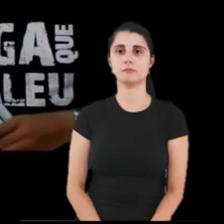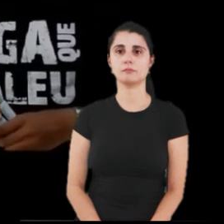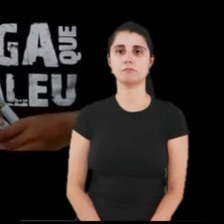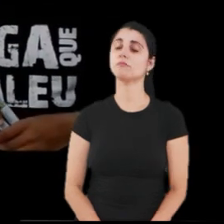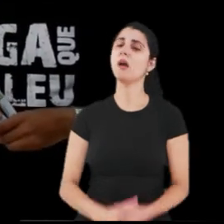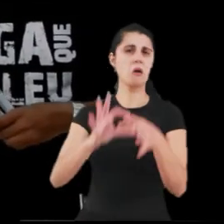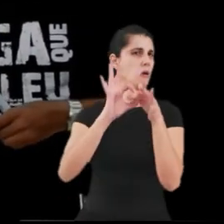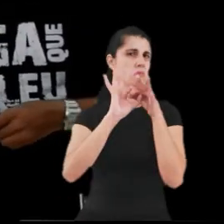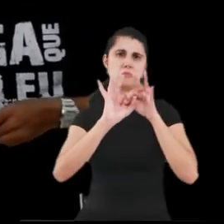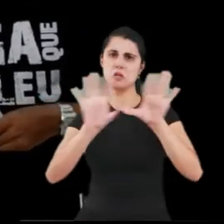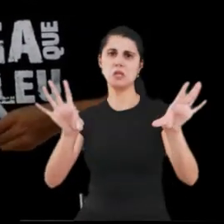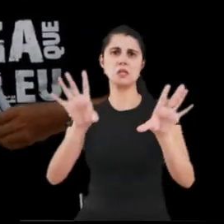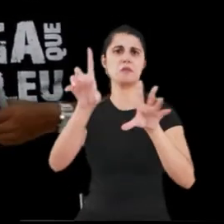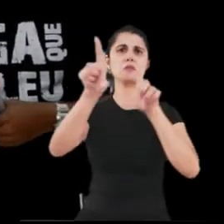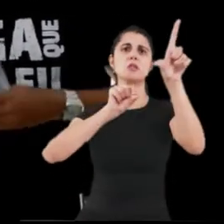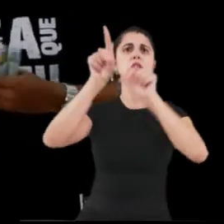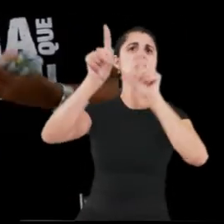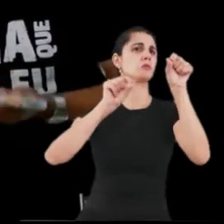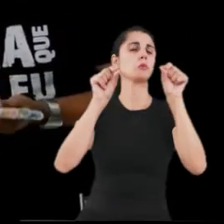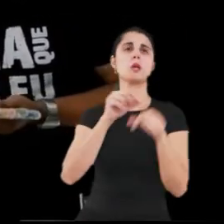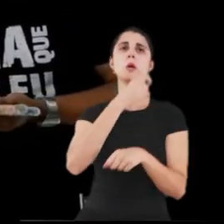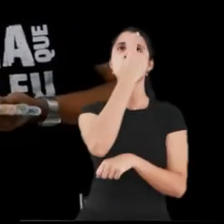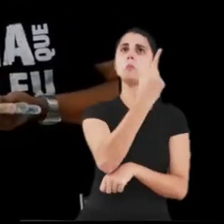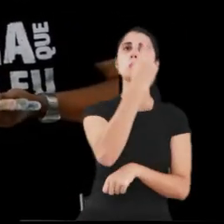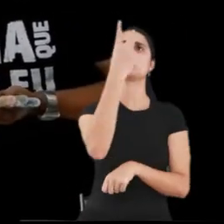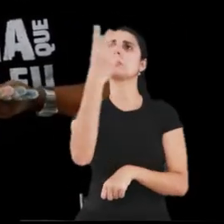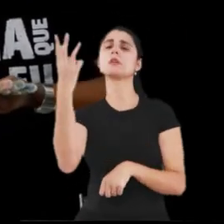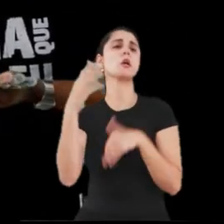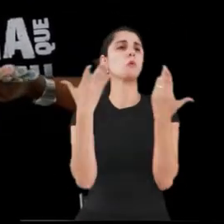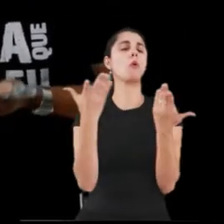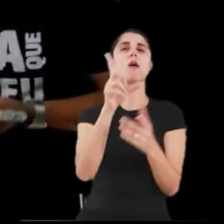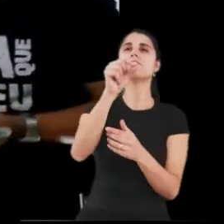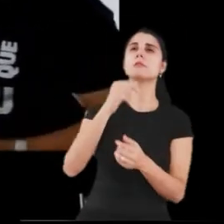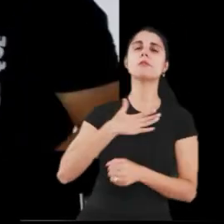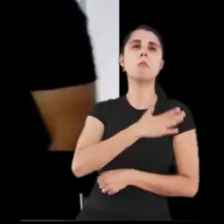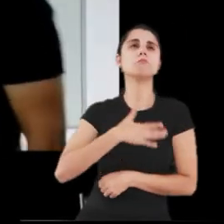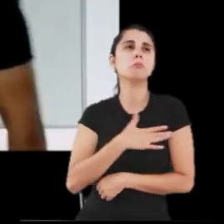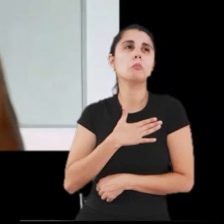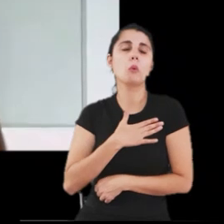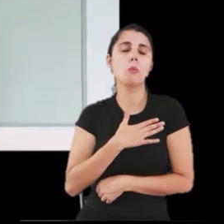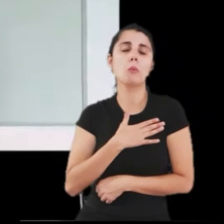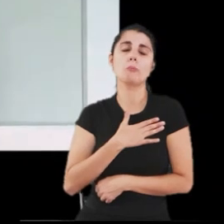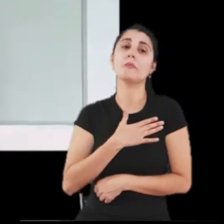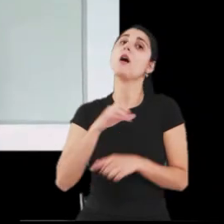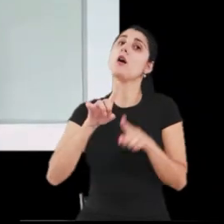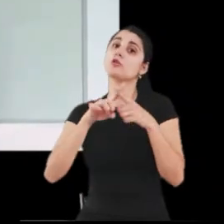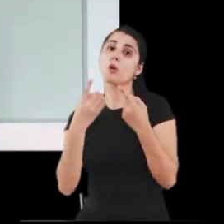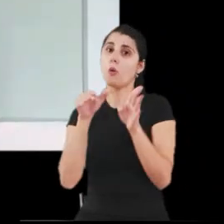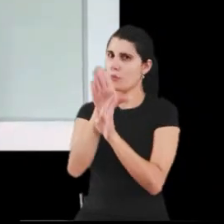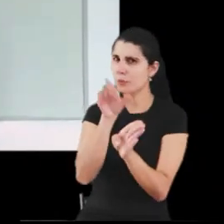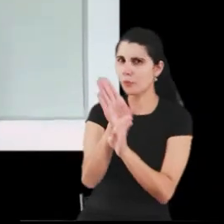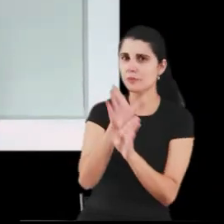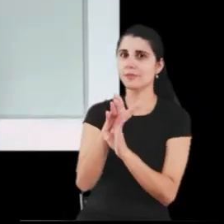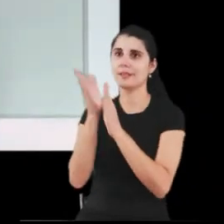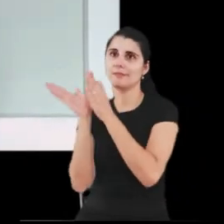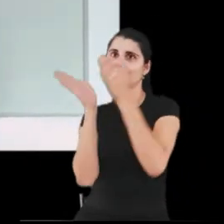Fiquem à vontade para escolher o método que você preferir. Mas cuidado com a expressão. Desses 3 é o que eu